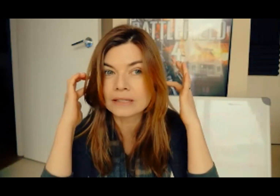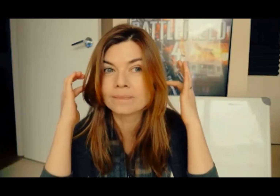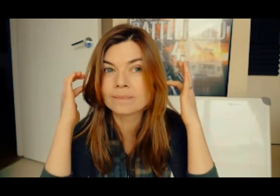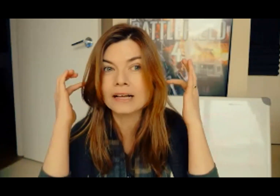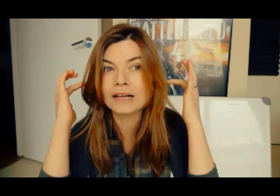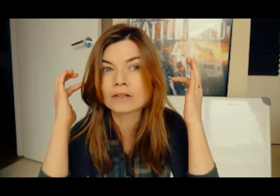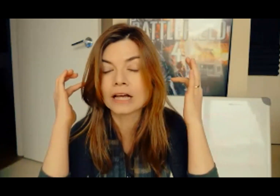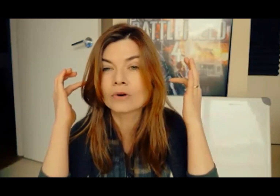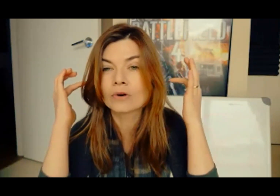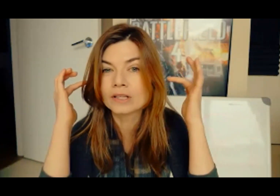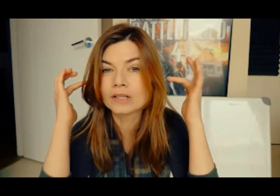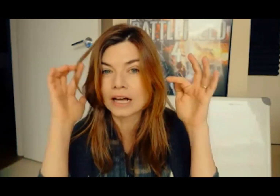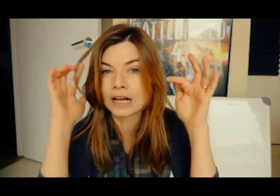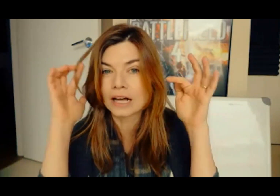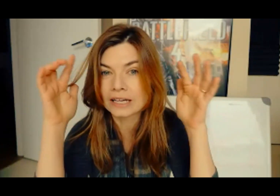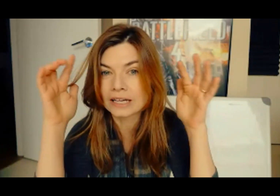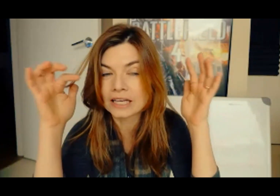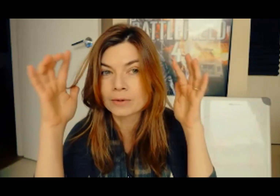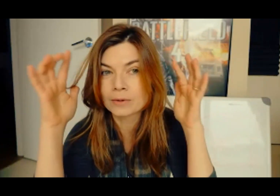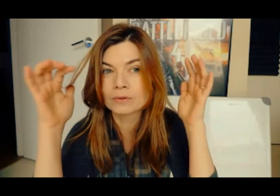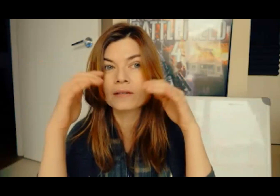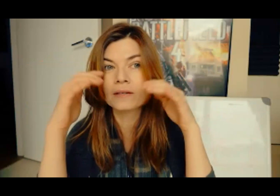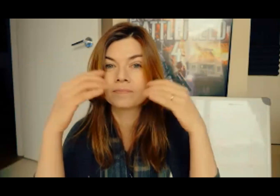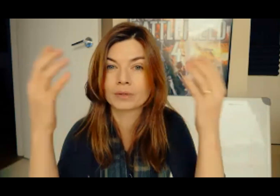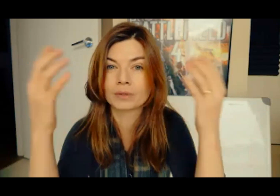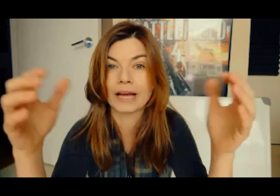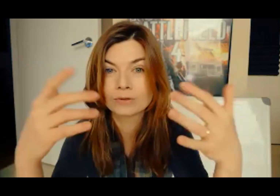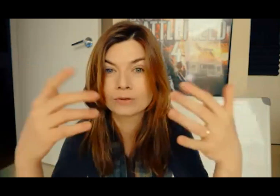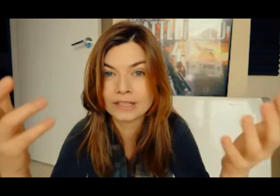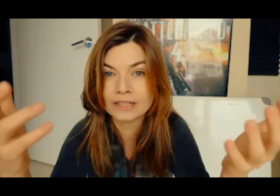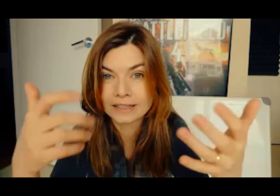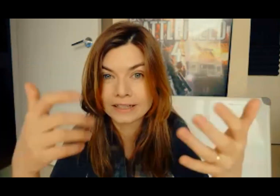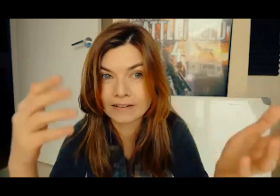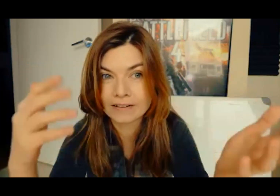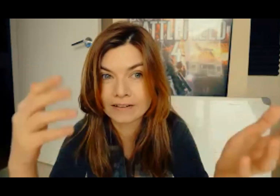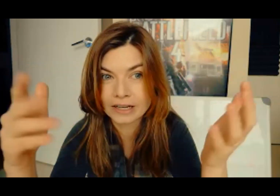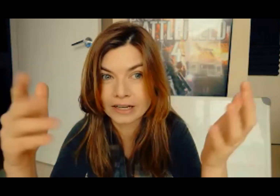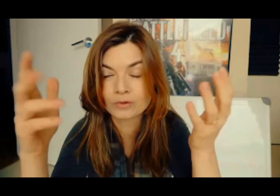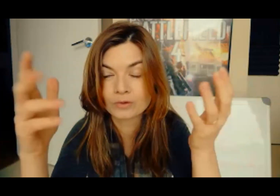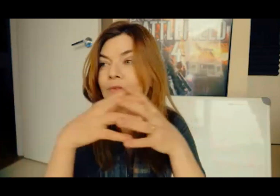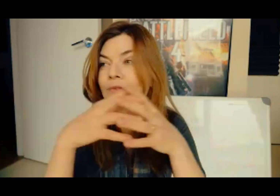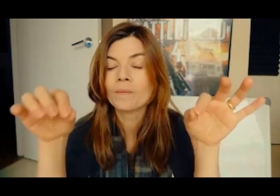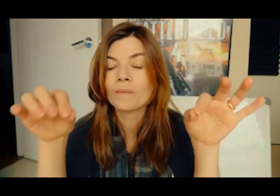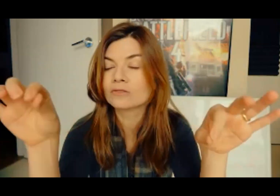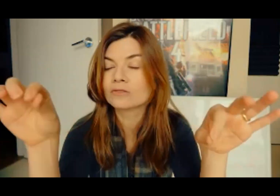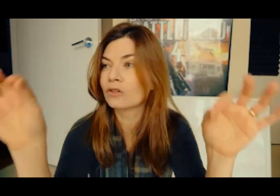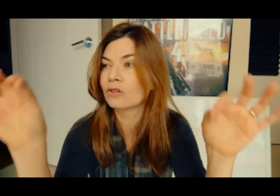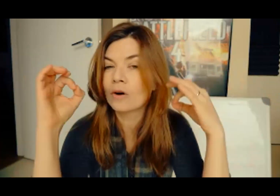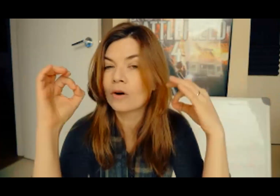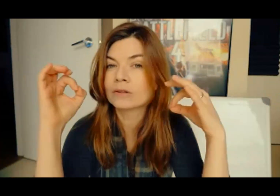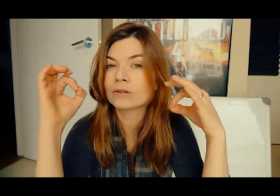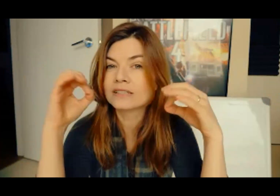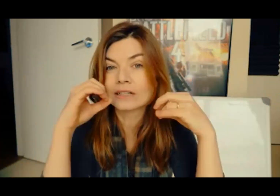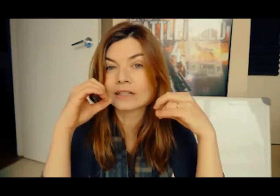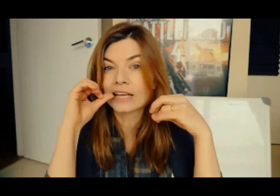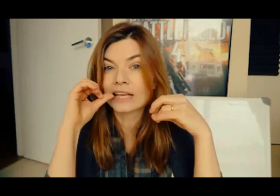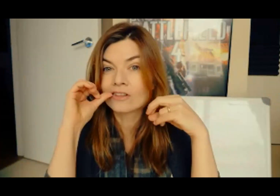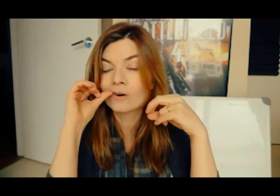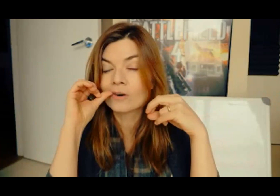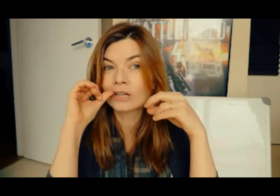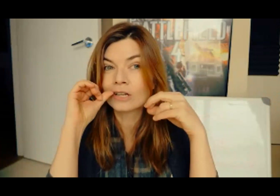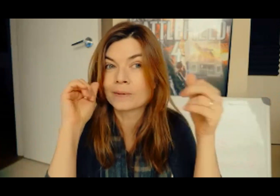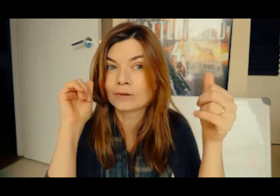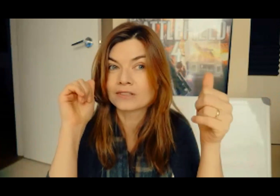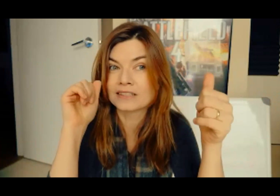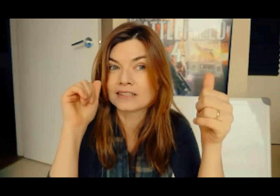para tampar e isolar dos ruídos lá que a máquina ia produzir, porque a ressonância tem a ver com sons. O médico lá jogou o cobertorzinho, tava quentinho o